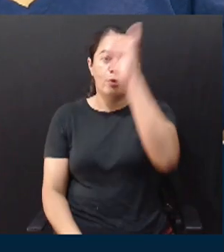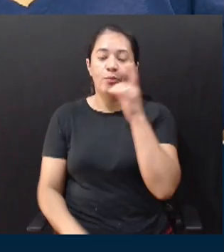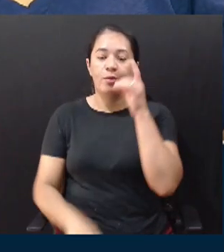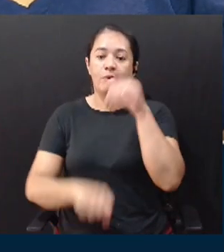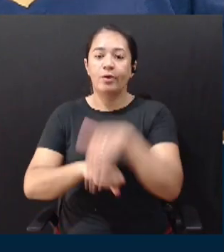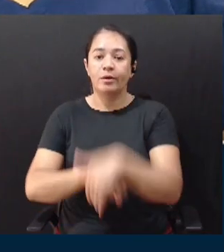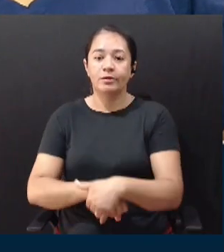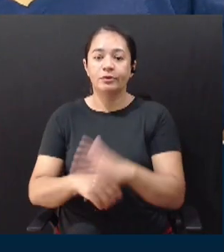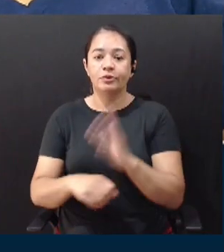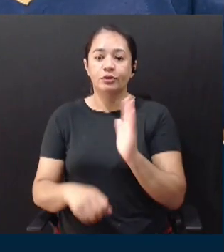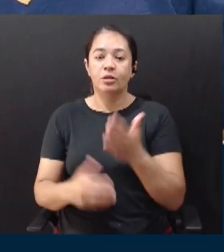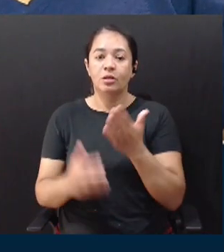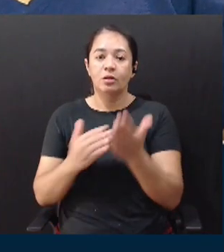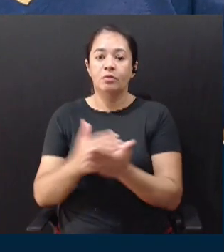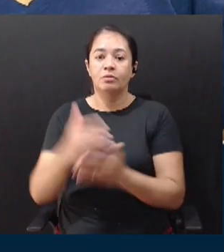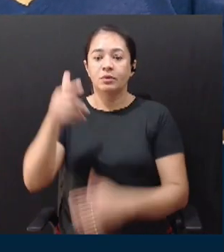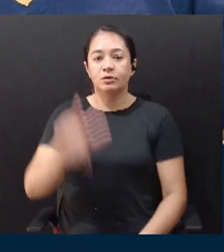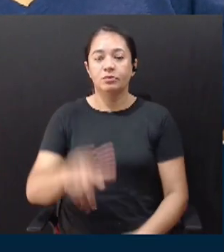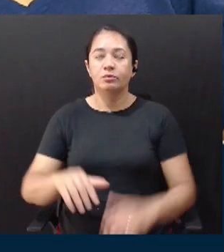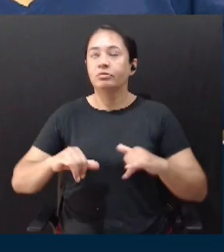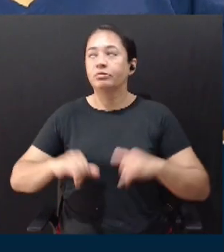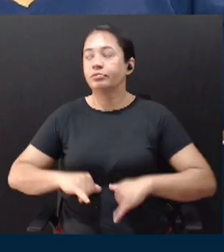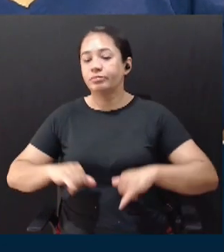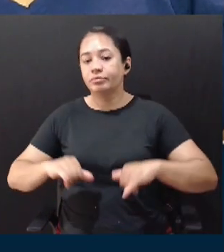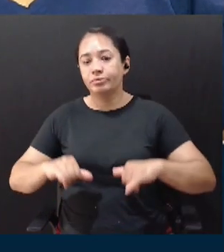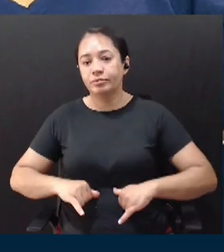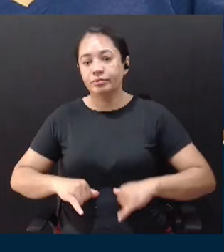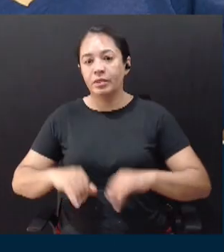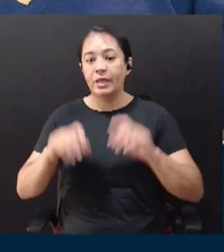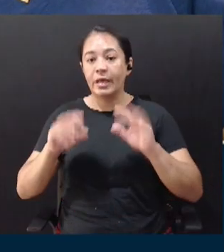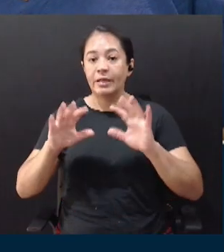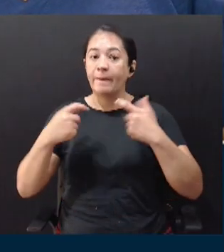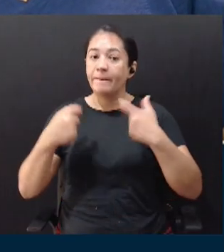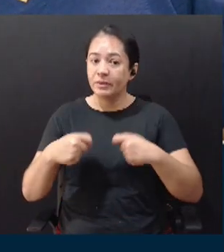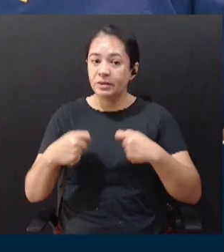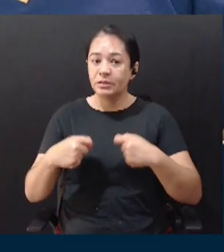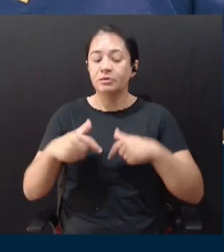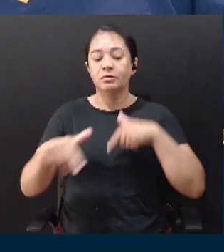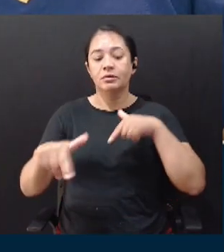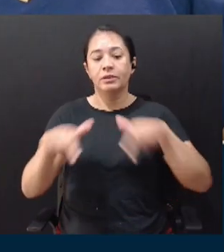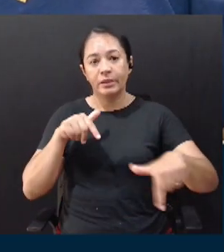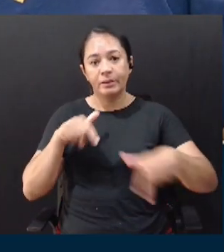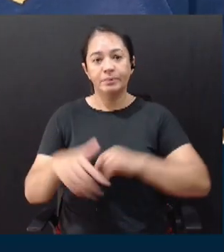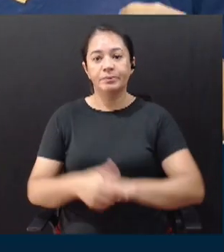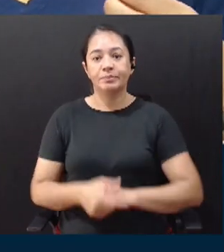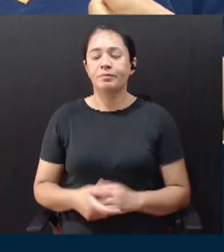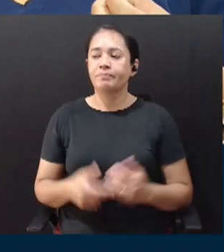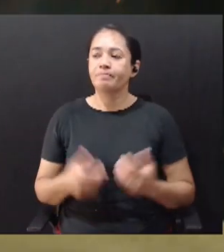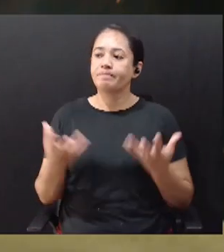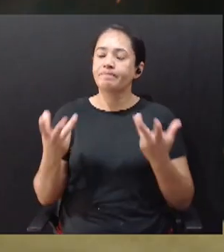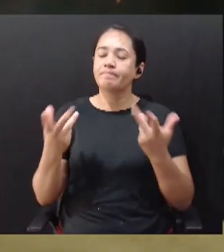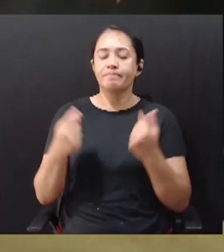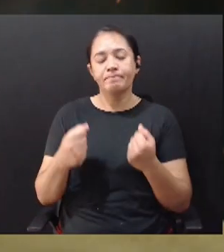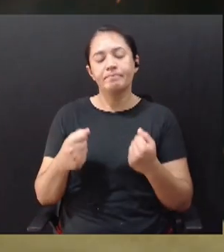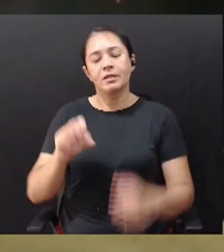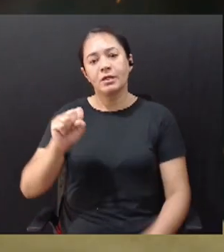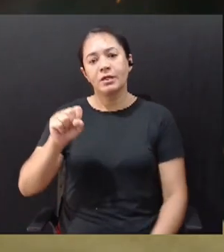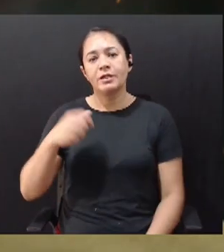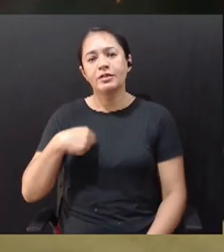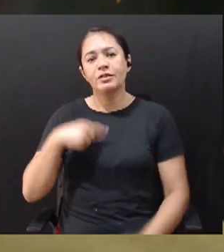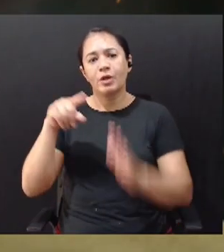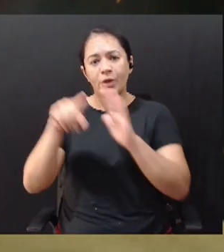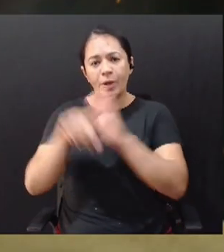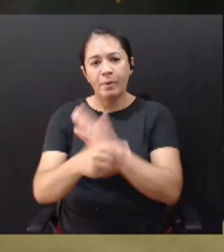começa novamente o sofrimento. Então, isso precisa ser bastante trabalhado. Excelente, era isso que eu ia falar para